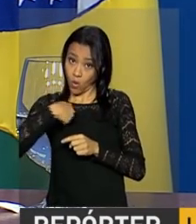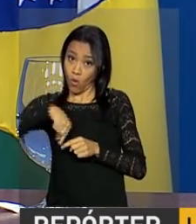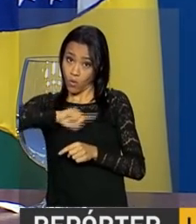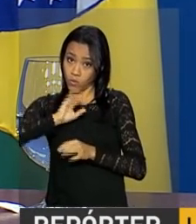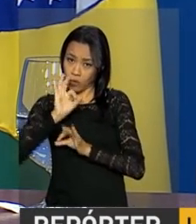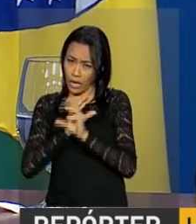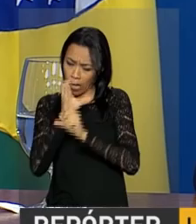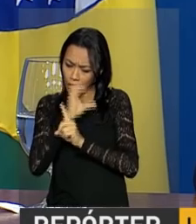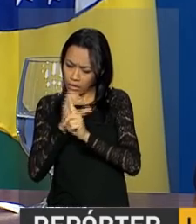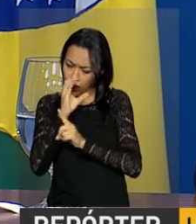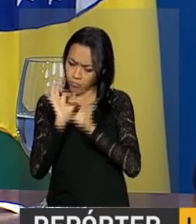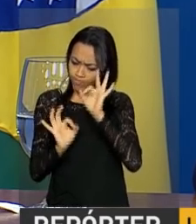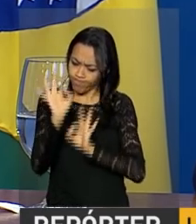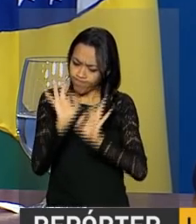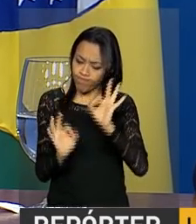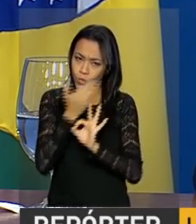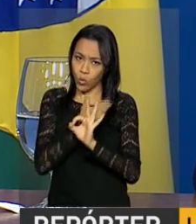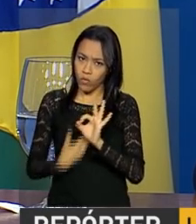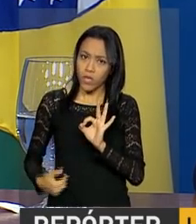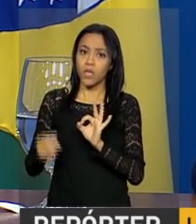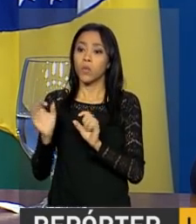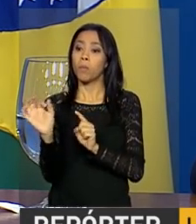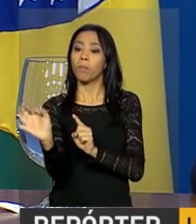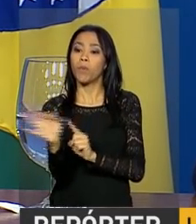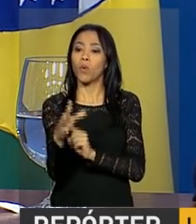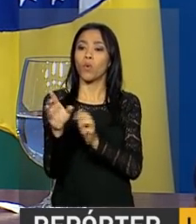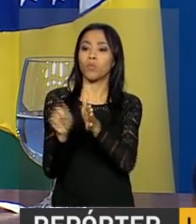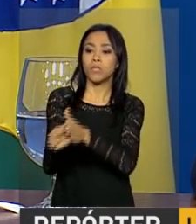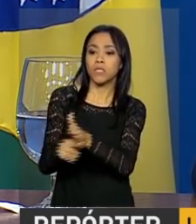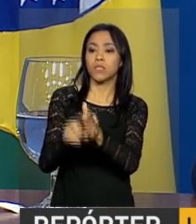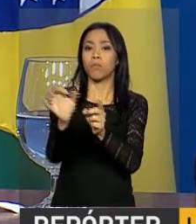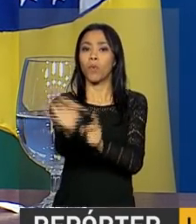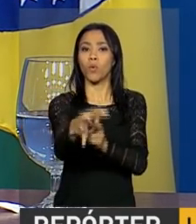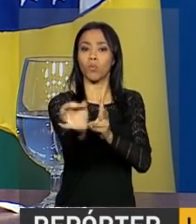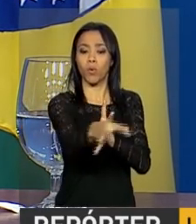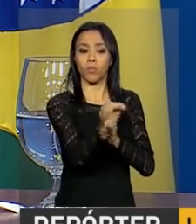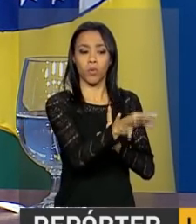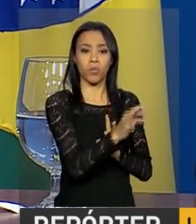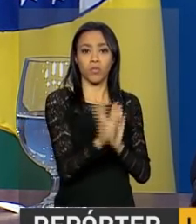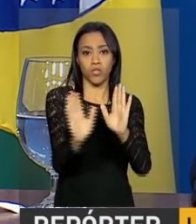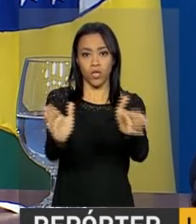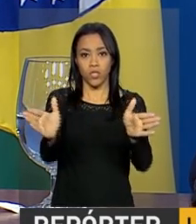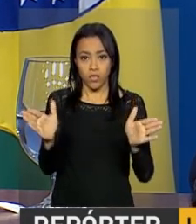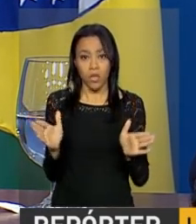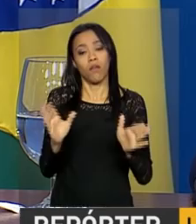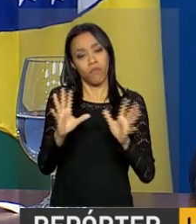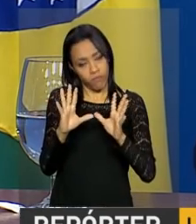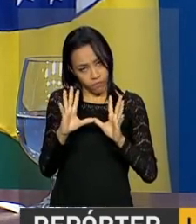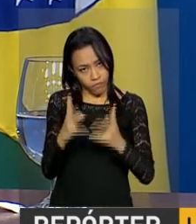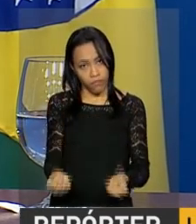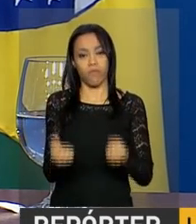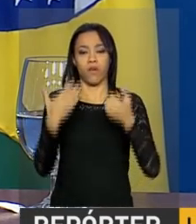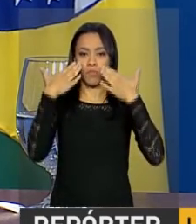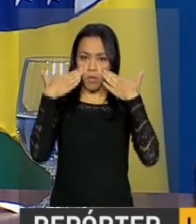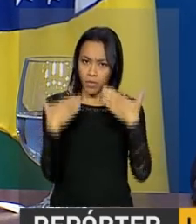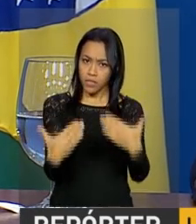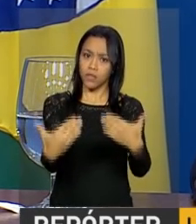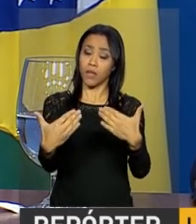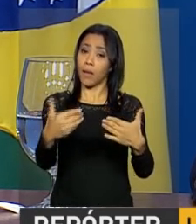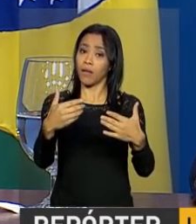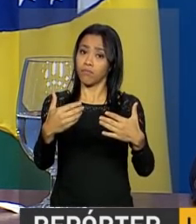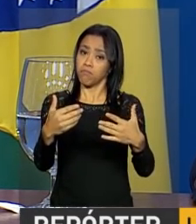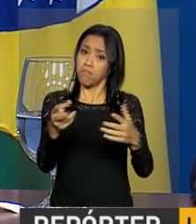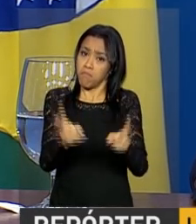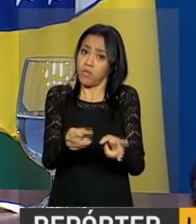como tivermos prontos os demais estudos e projetos e etc, certamente vamos apresentar mesmo